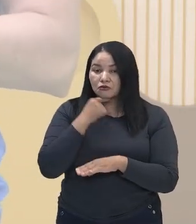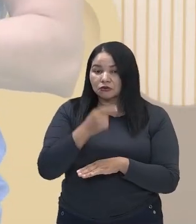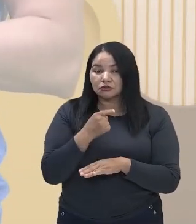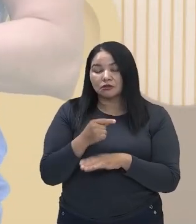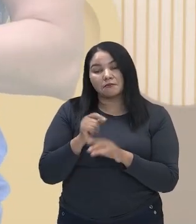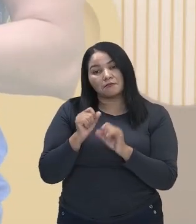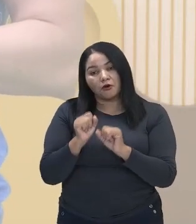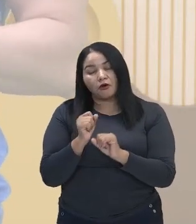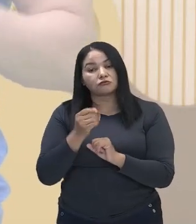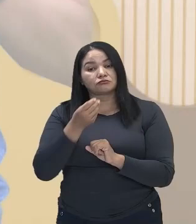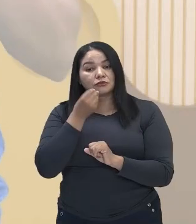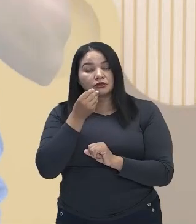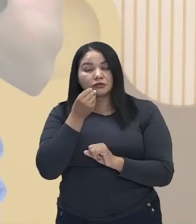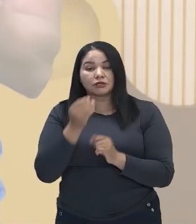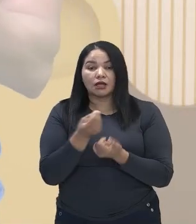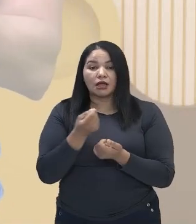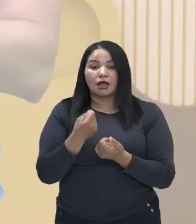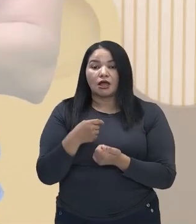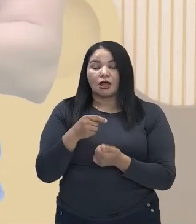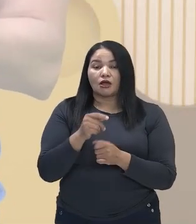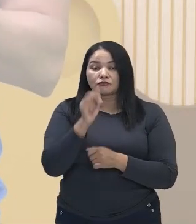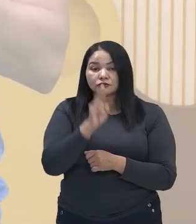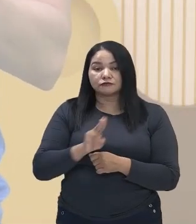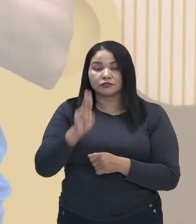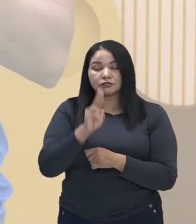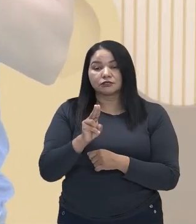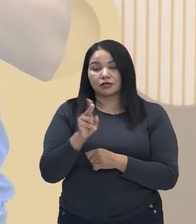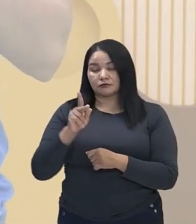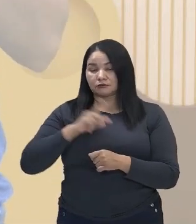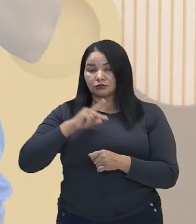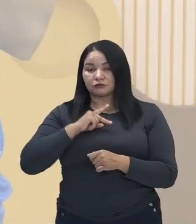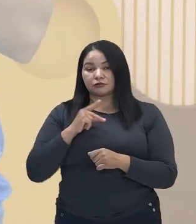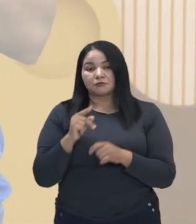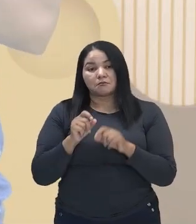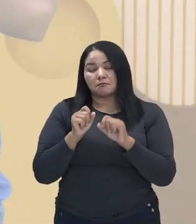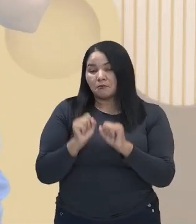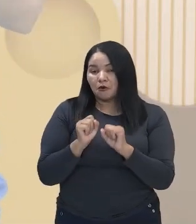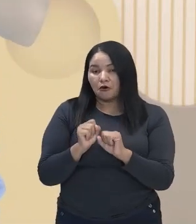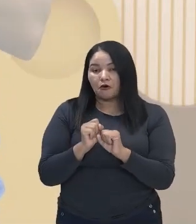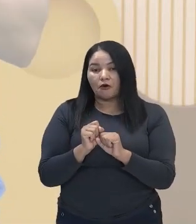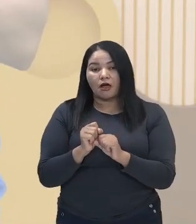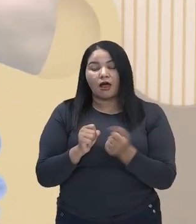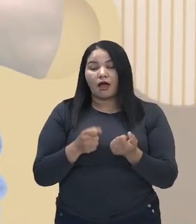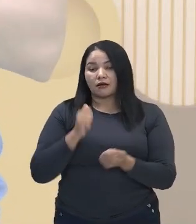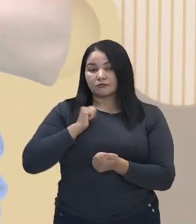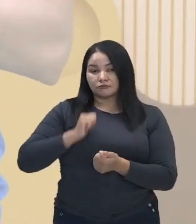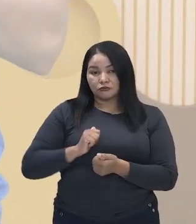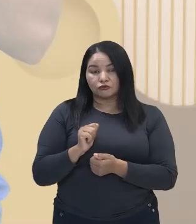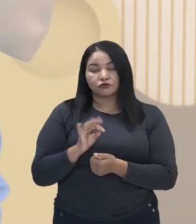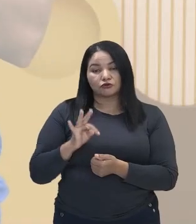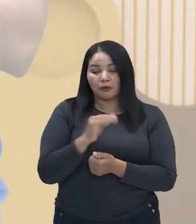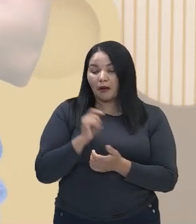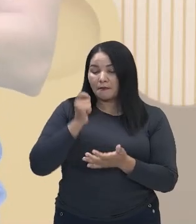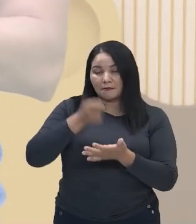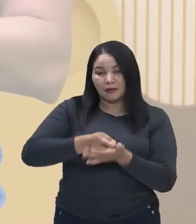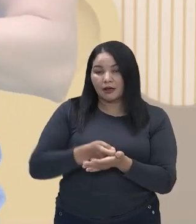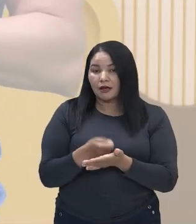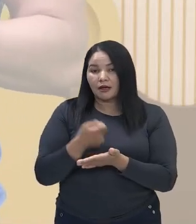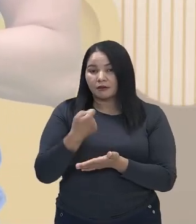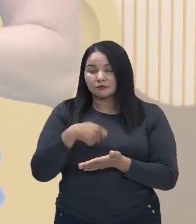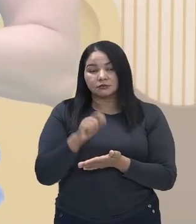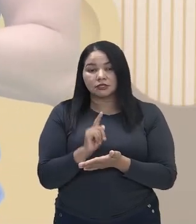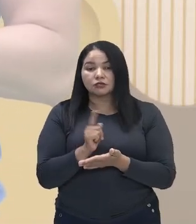em uma universidade privada e pode conseguir até uma bolsa total, não é isso? Então você não pagaria nada para estudar, por